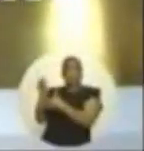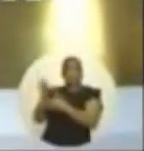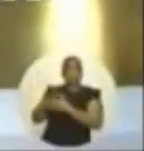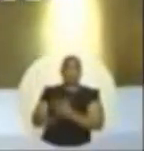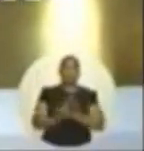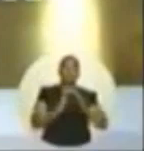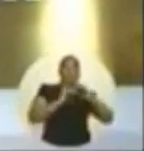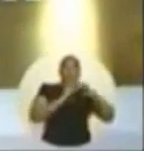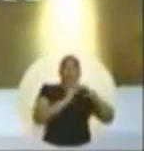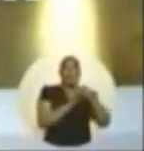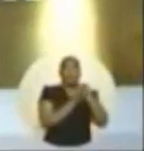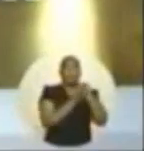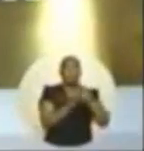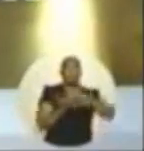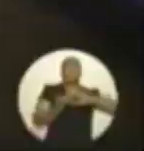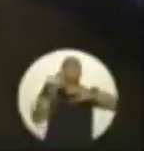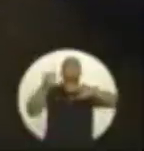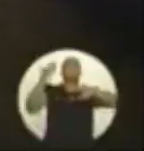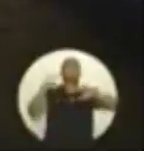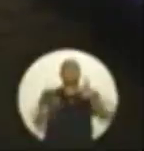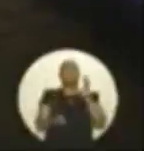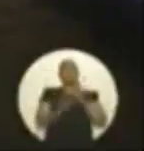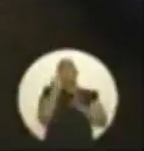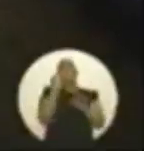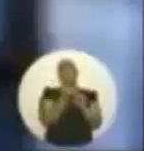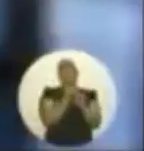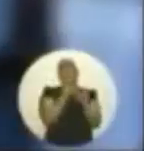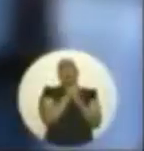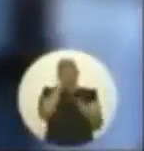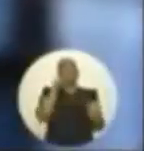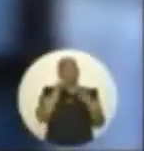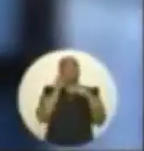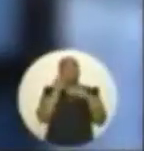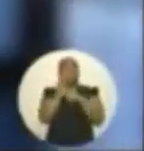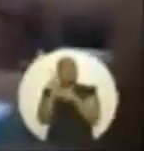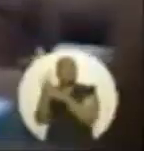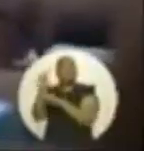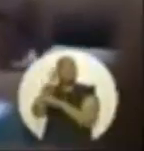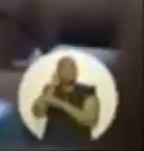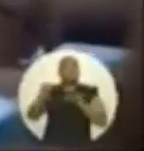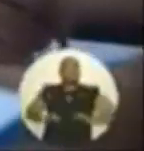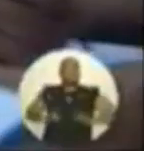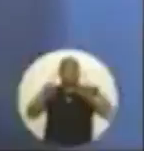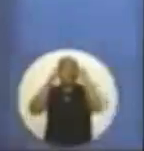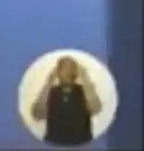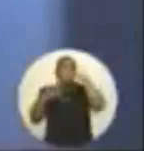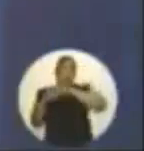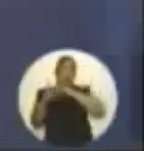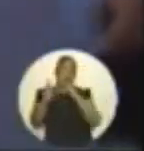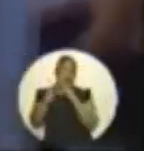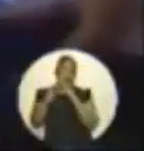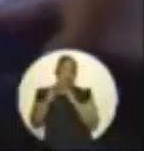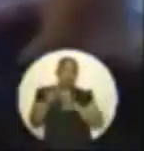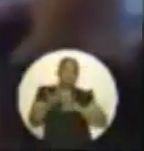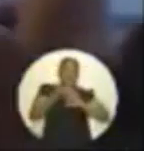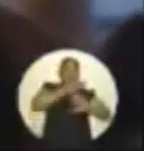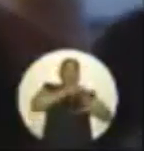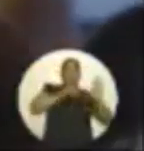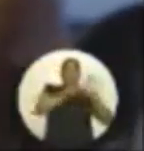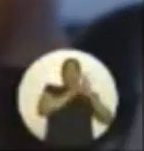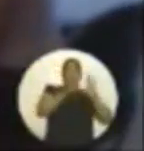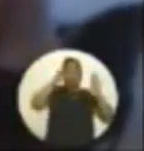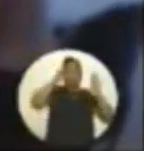construímos há muito tempo atrás, justamente para dar proteção às mulheres vítimas da violência, mesmo antes